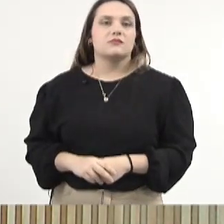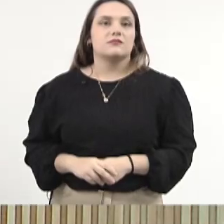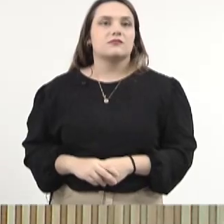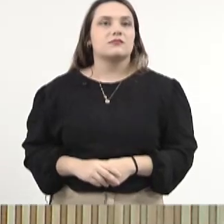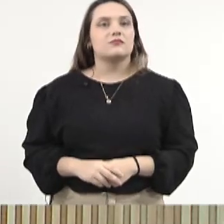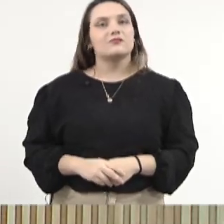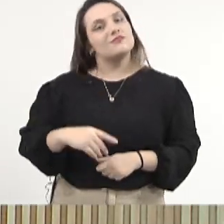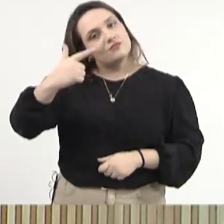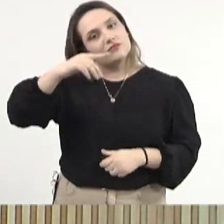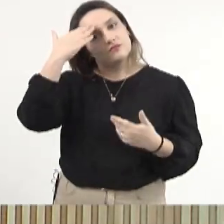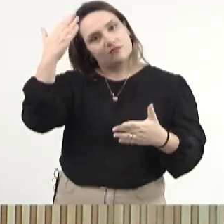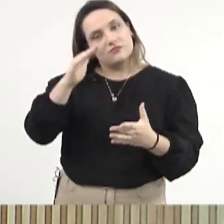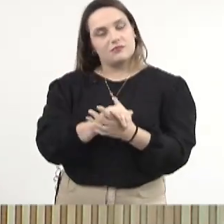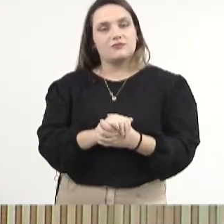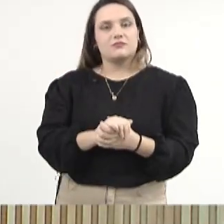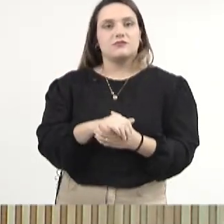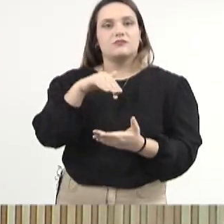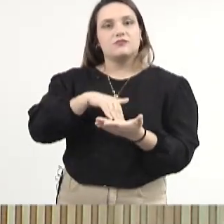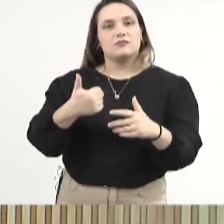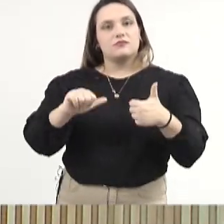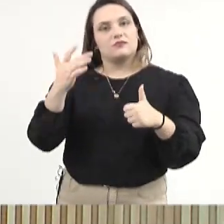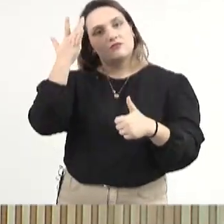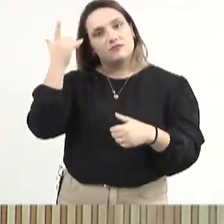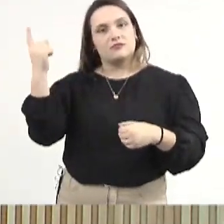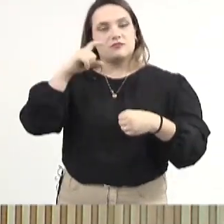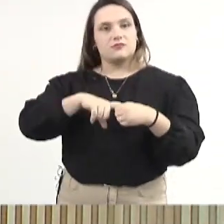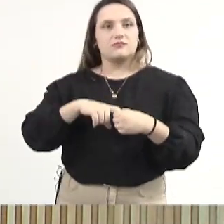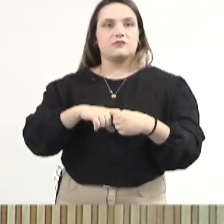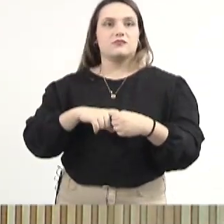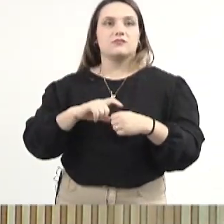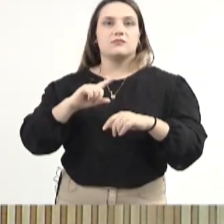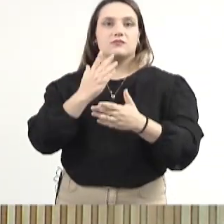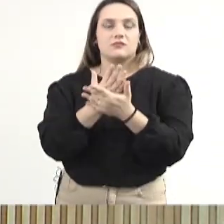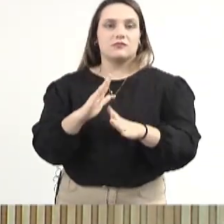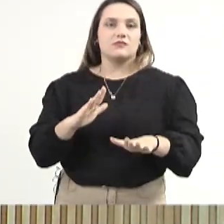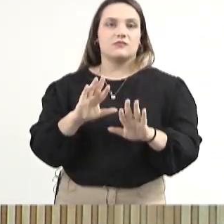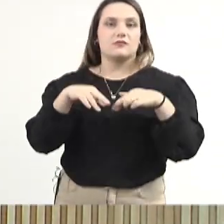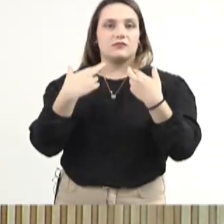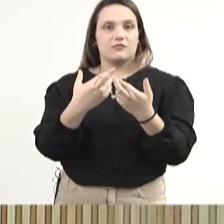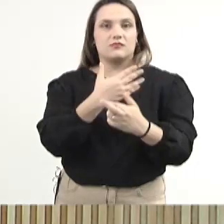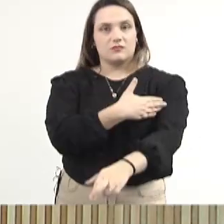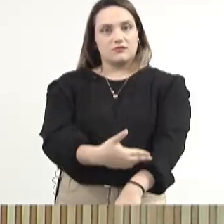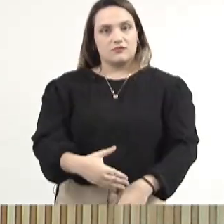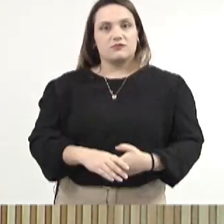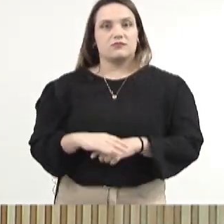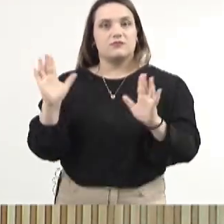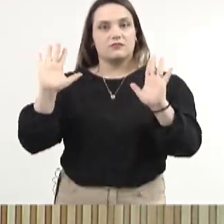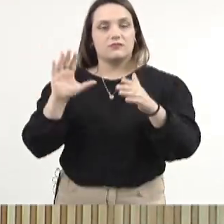Mais uma vez, muito obrigado pela sua companhia. A Redação Final volta amanhã, logo após a sessão plenária. Tchau.